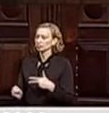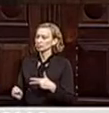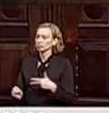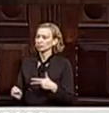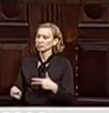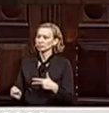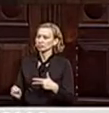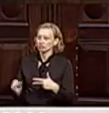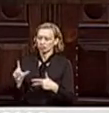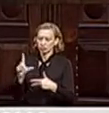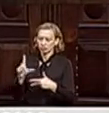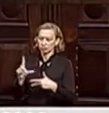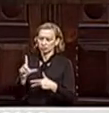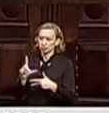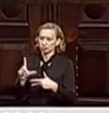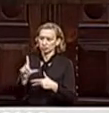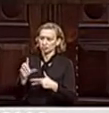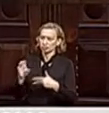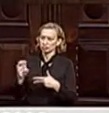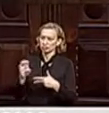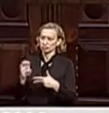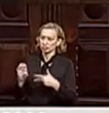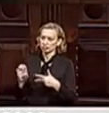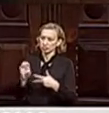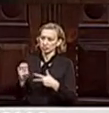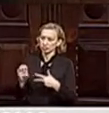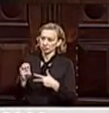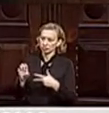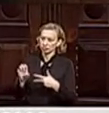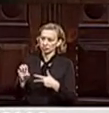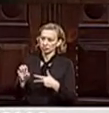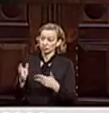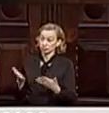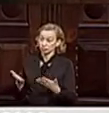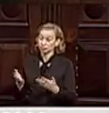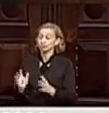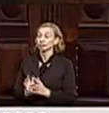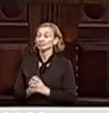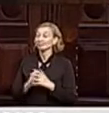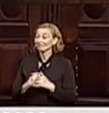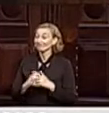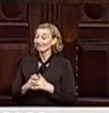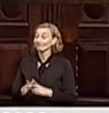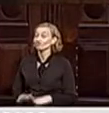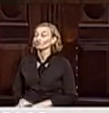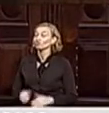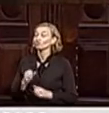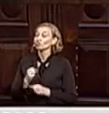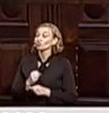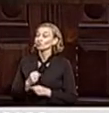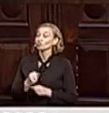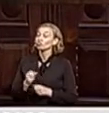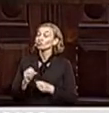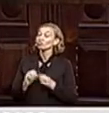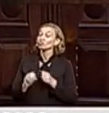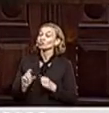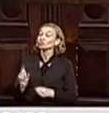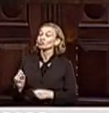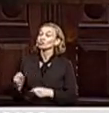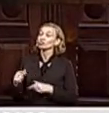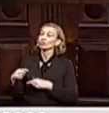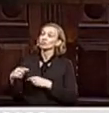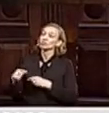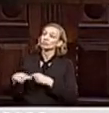o Poder Judiciário. Porque isto vem sendo construído ao longo